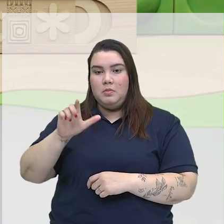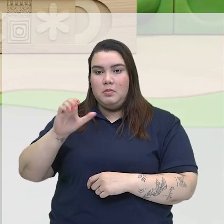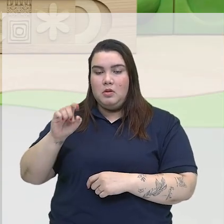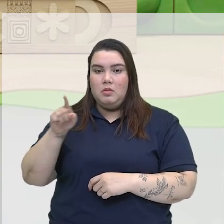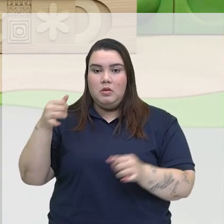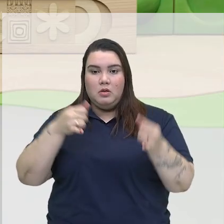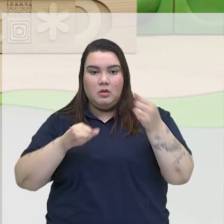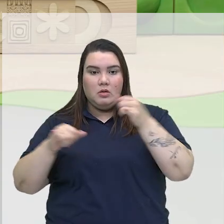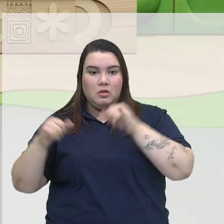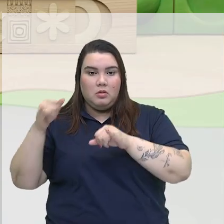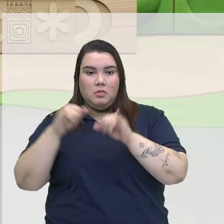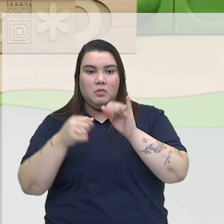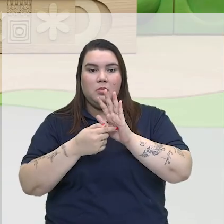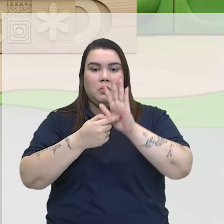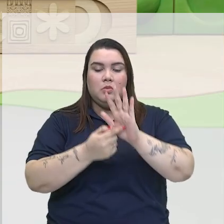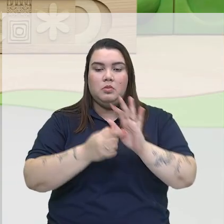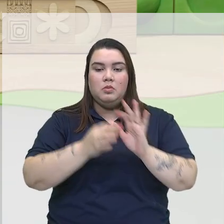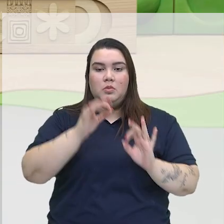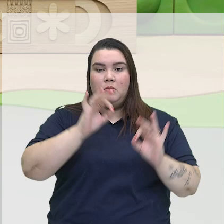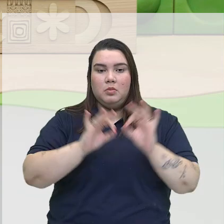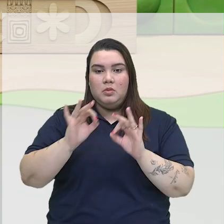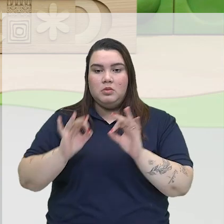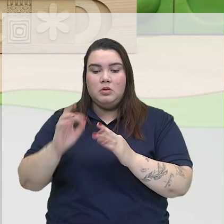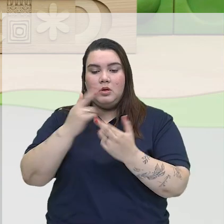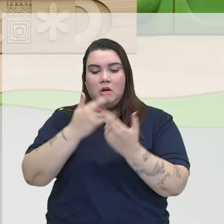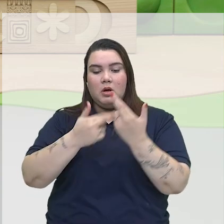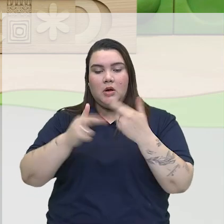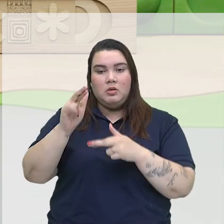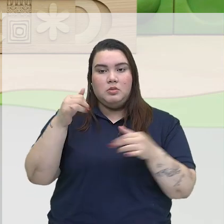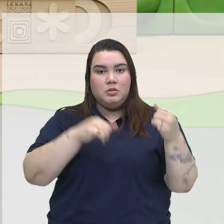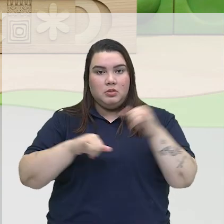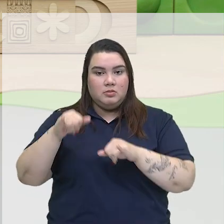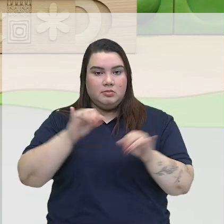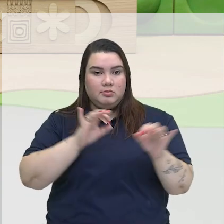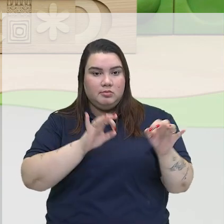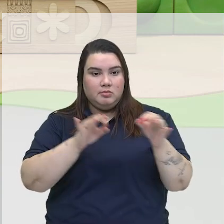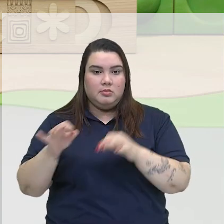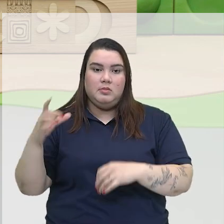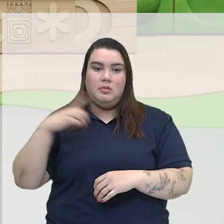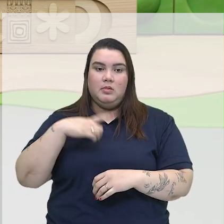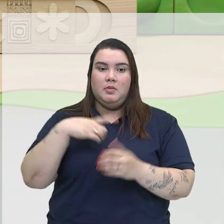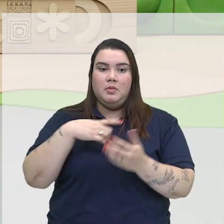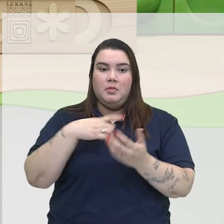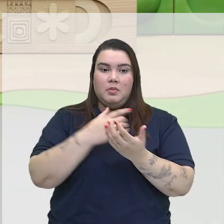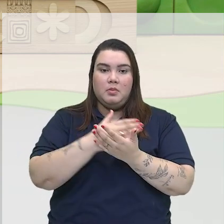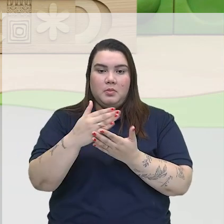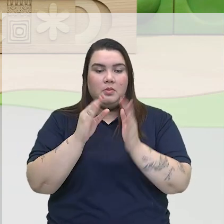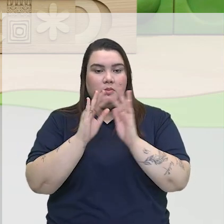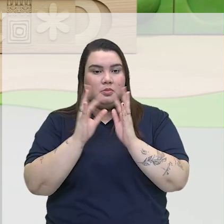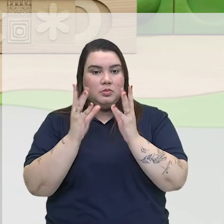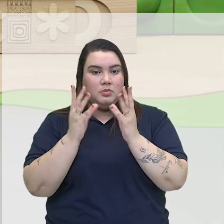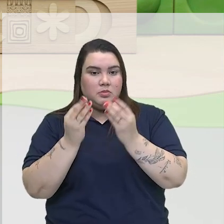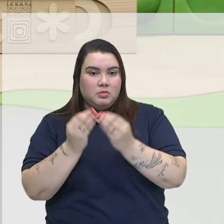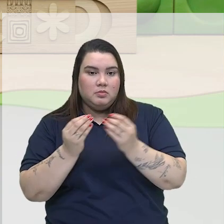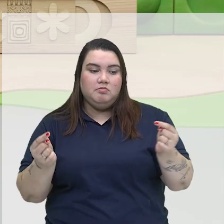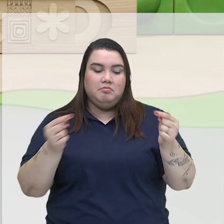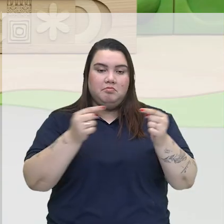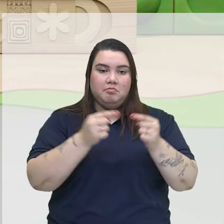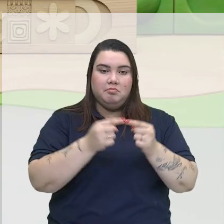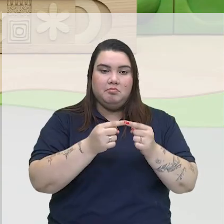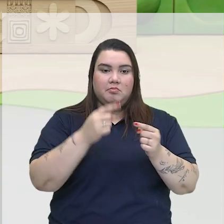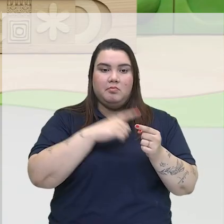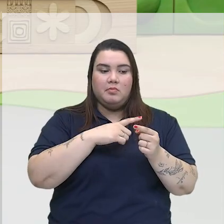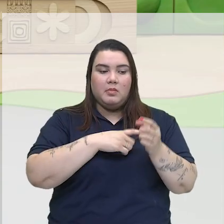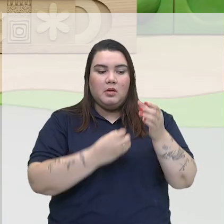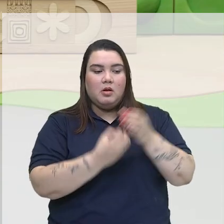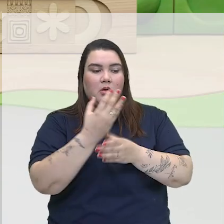químico, mostrou ali o processo das reações químicas, onde a gente tem inicialmente uma substância e no final nós